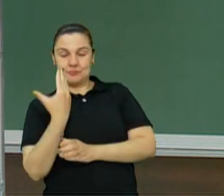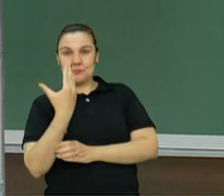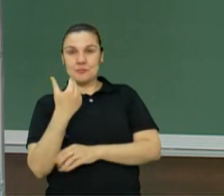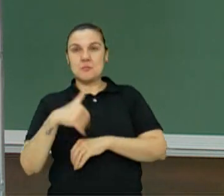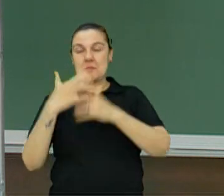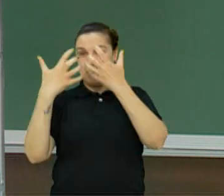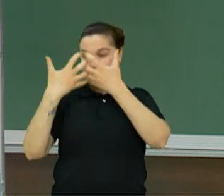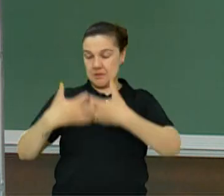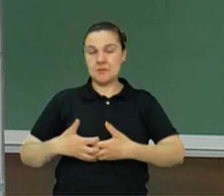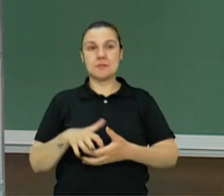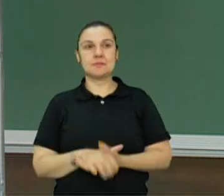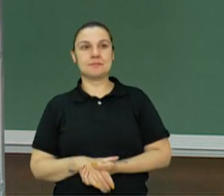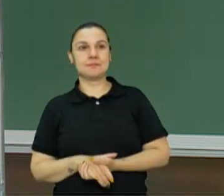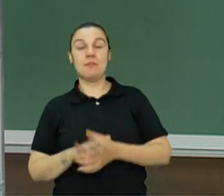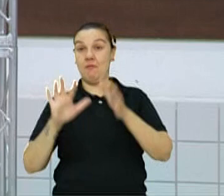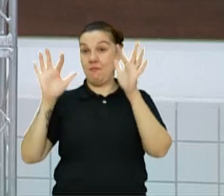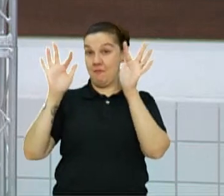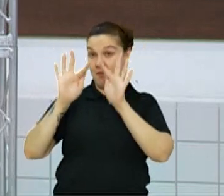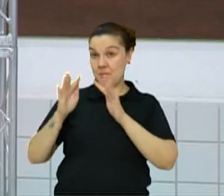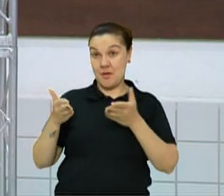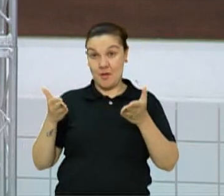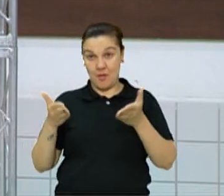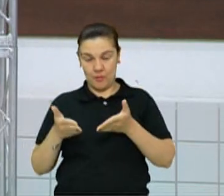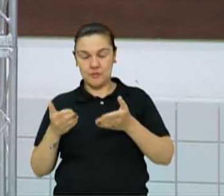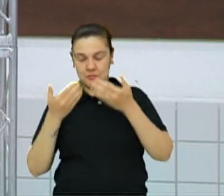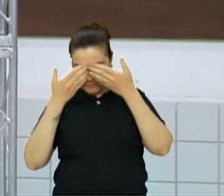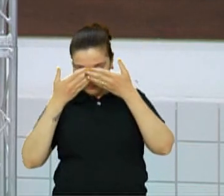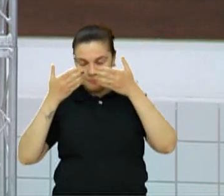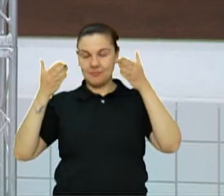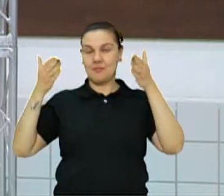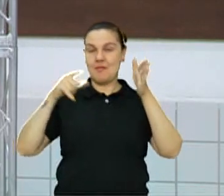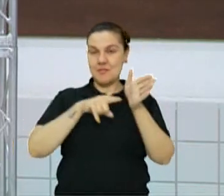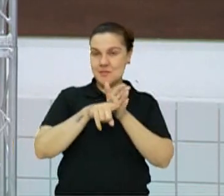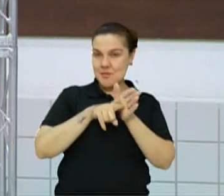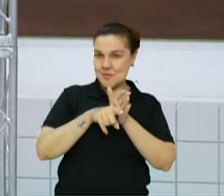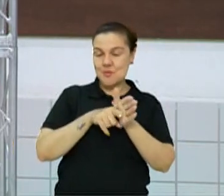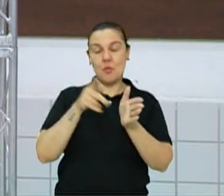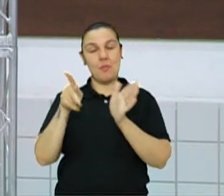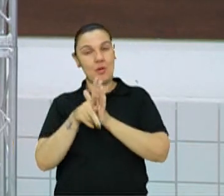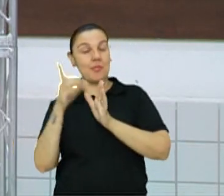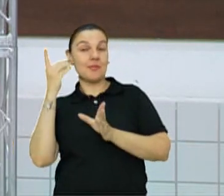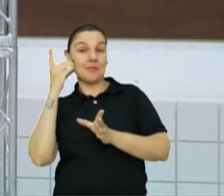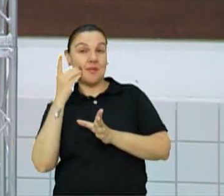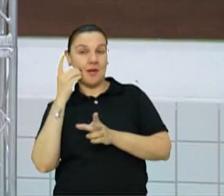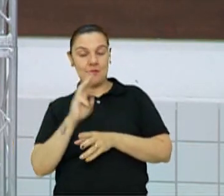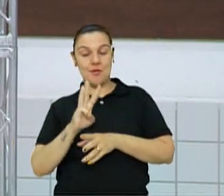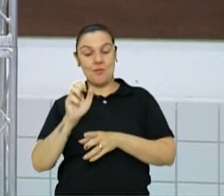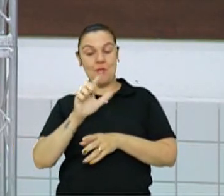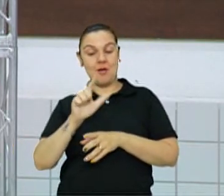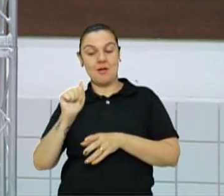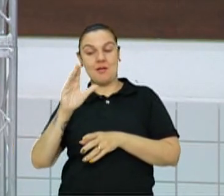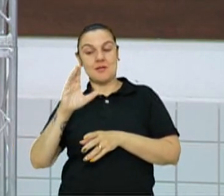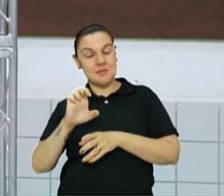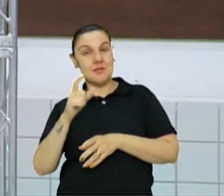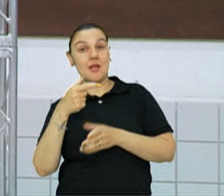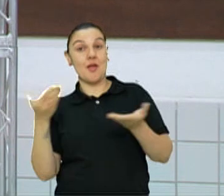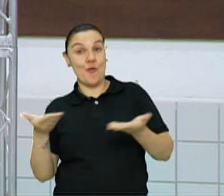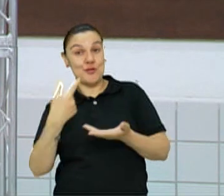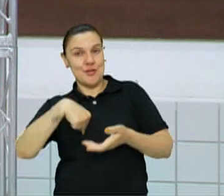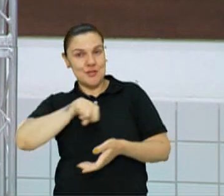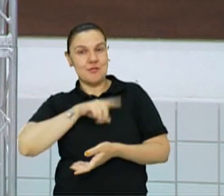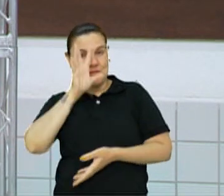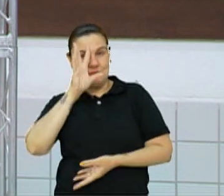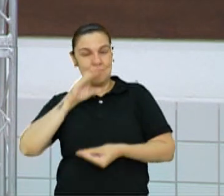mais complexos. Felizmente, nós temos hoje a luz dos estudos realizados pelo Charles Darwin e Wallace, no qual nós entendemos